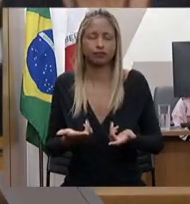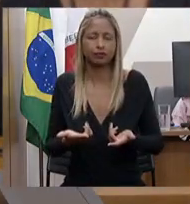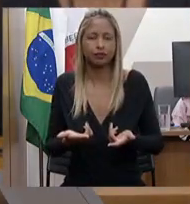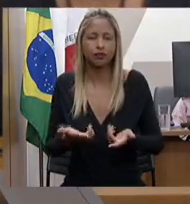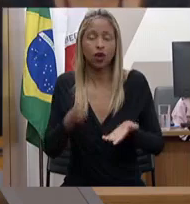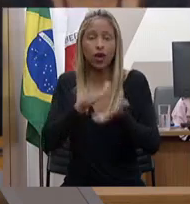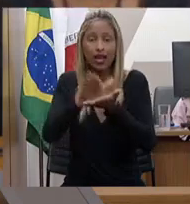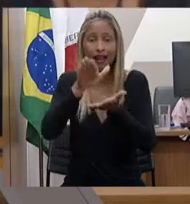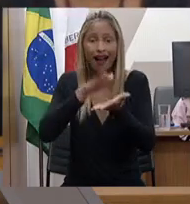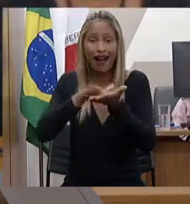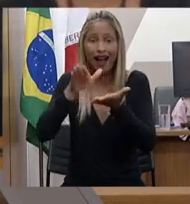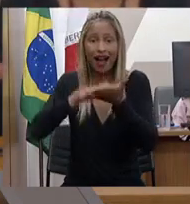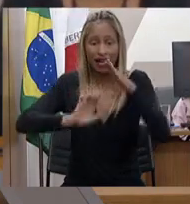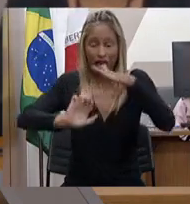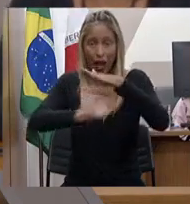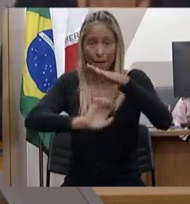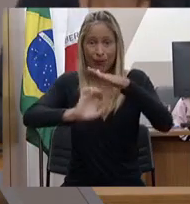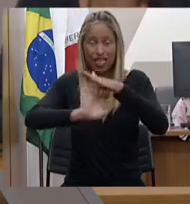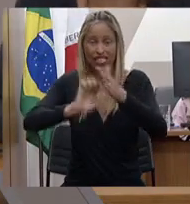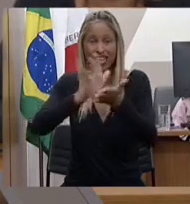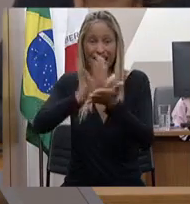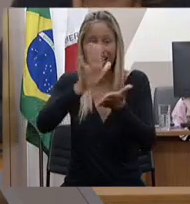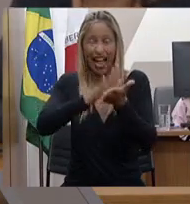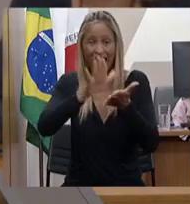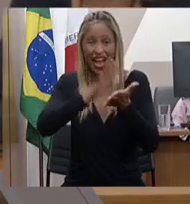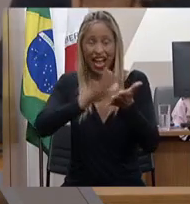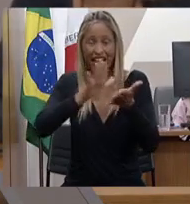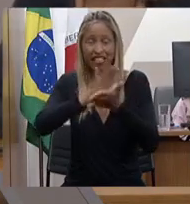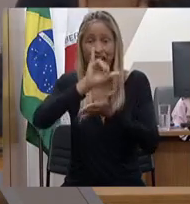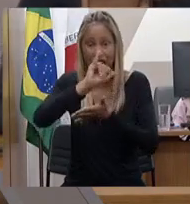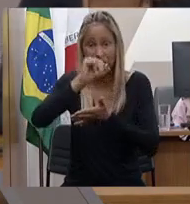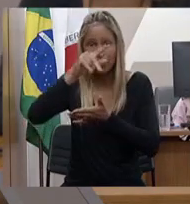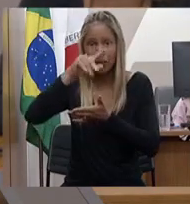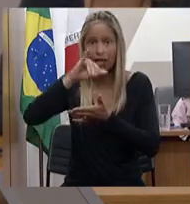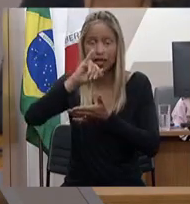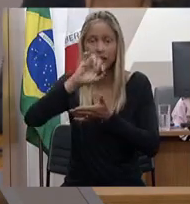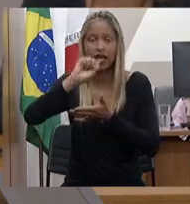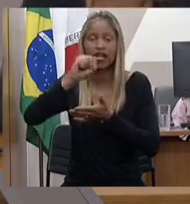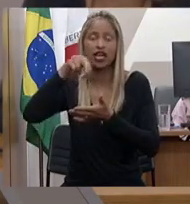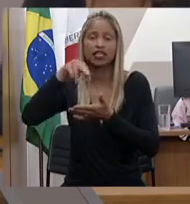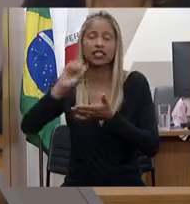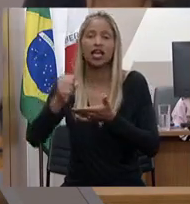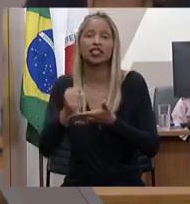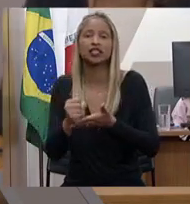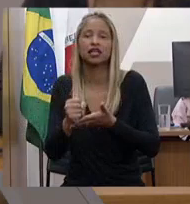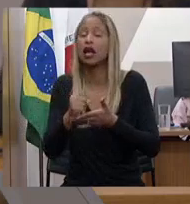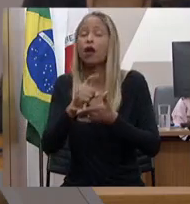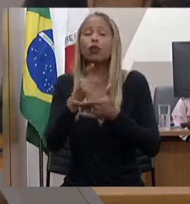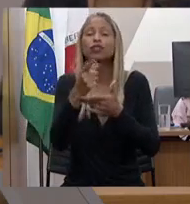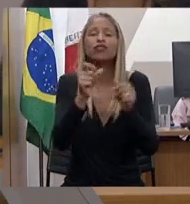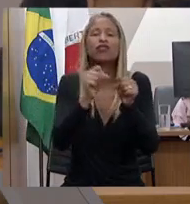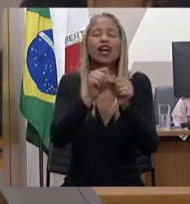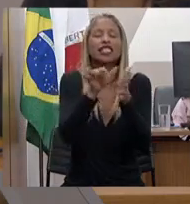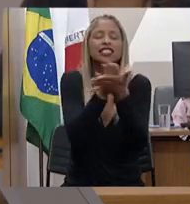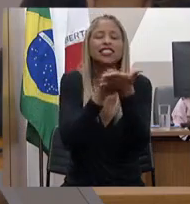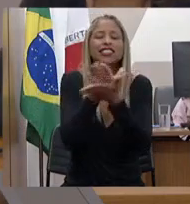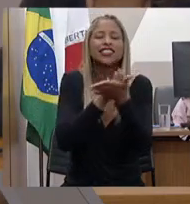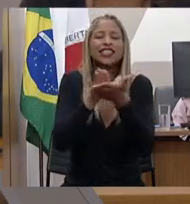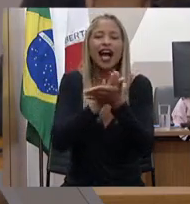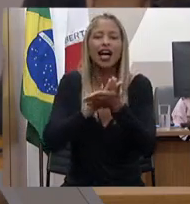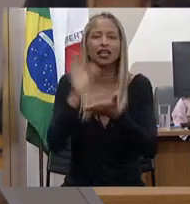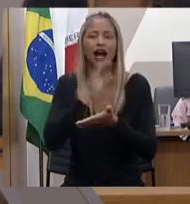um custo enorme para empresa possui nome para previdência o nome para o país e não se toma providências de vidas